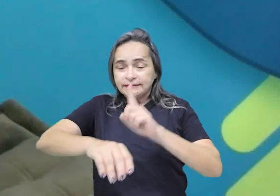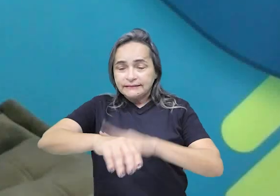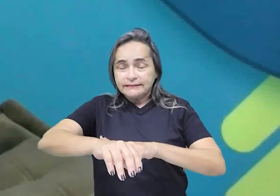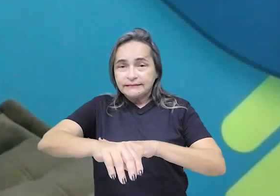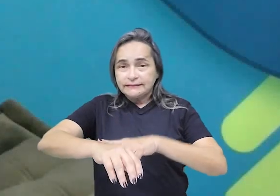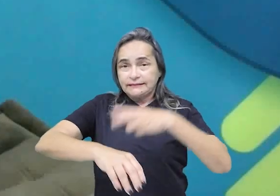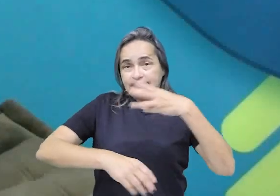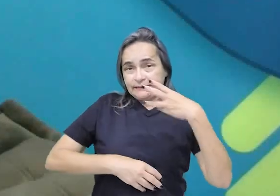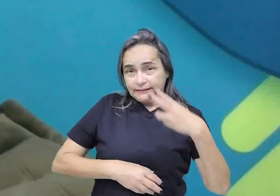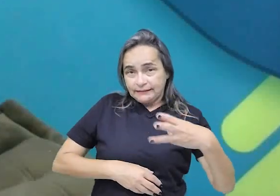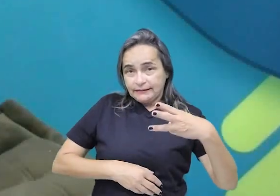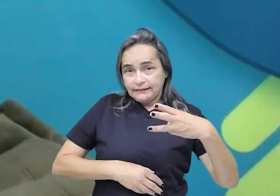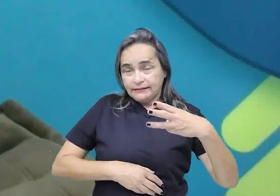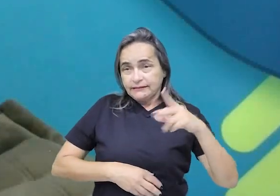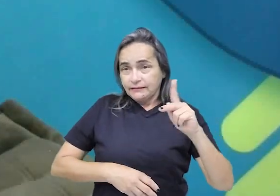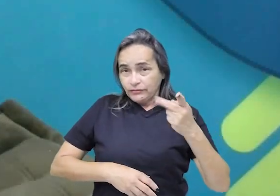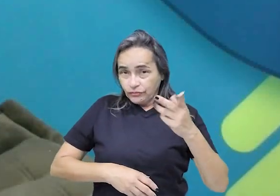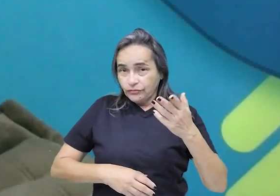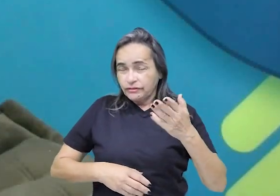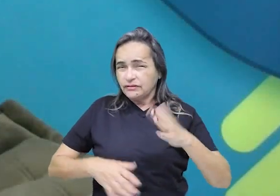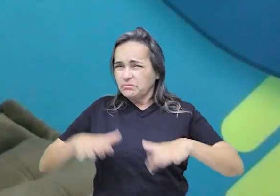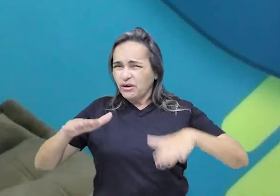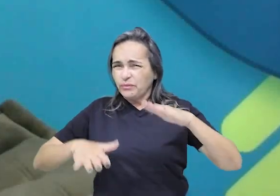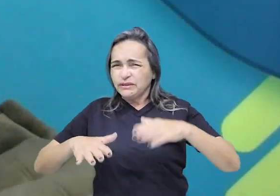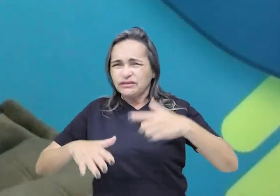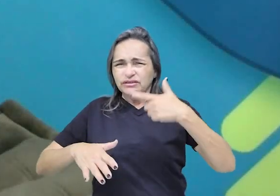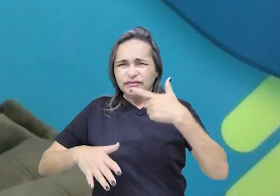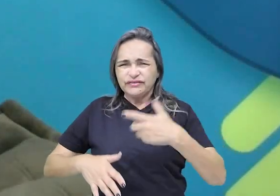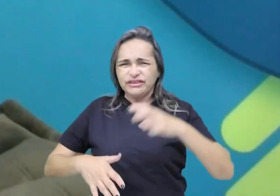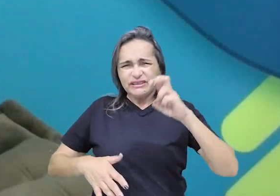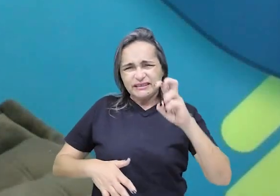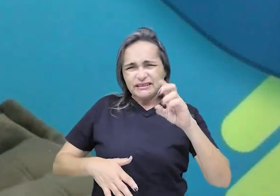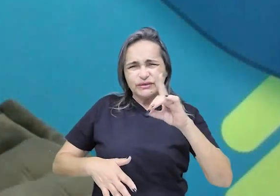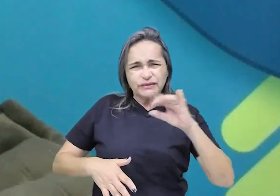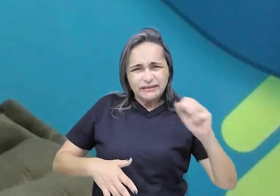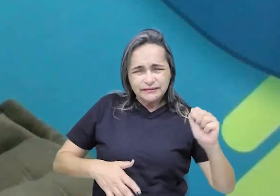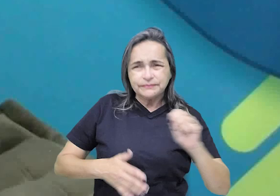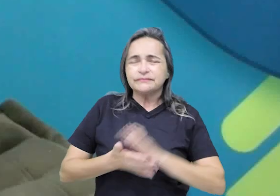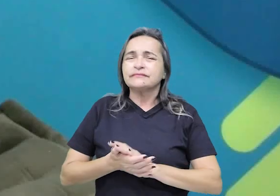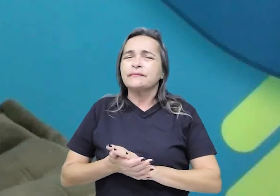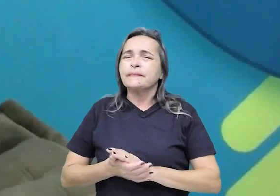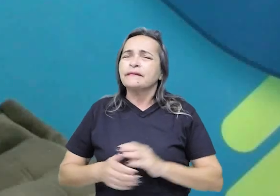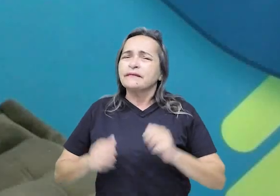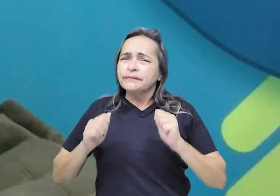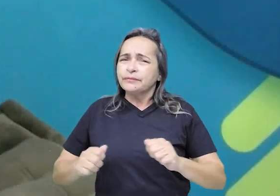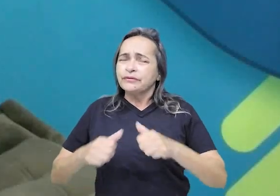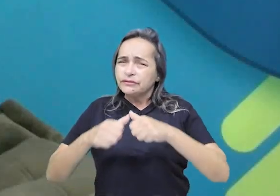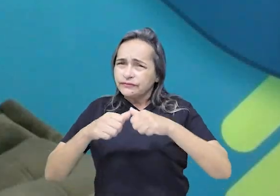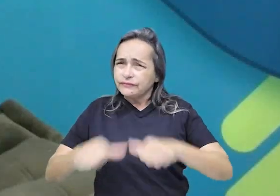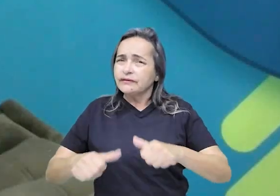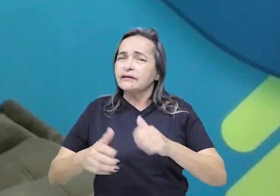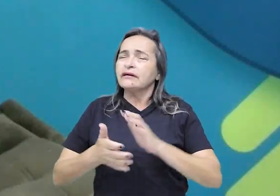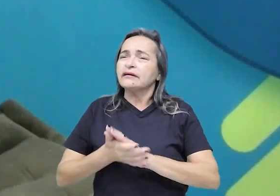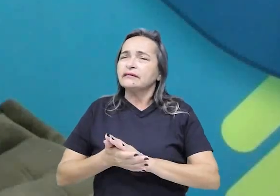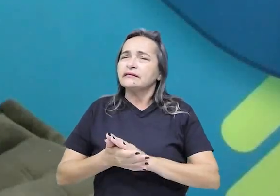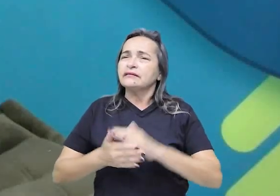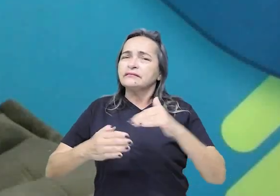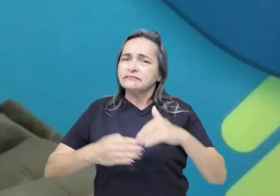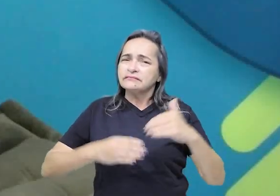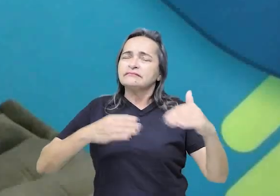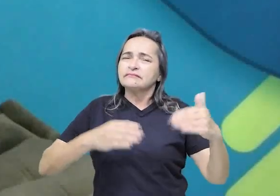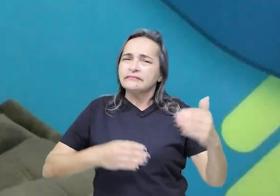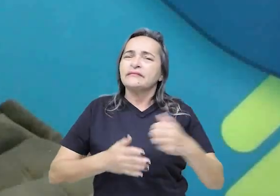no nível de 25 decibéis. Eu posso ficar sobre a exposição, aí ela vai pela metade,